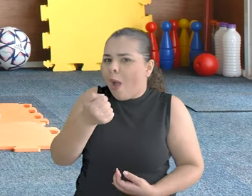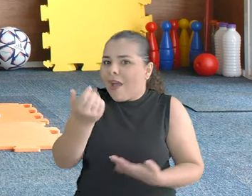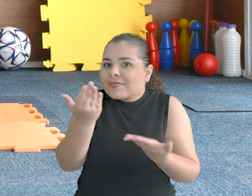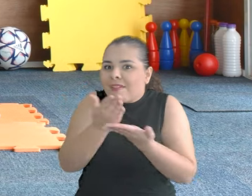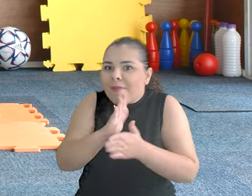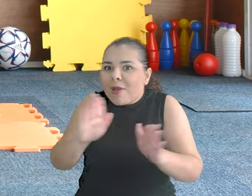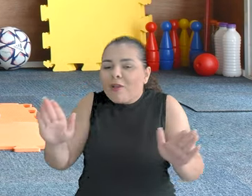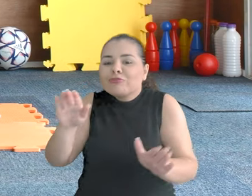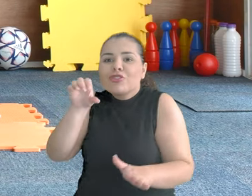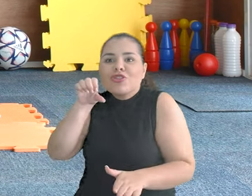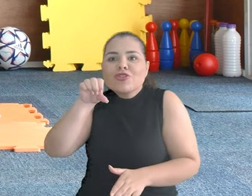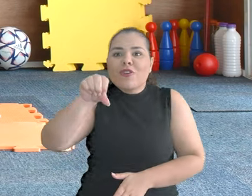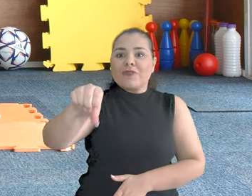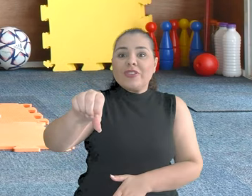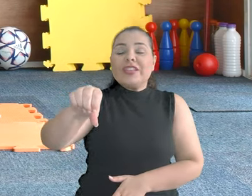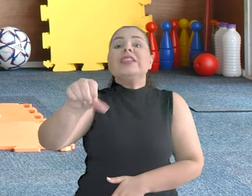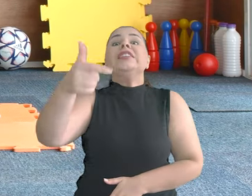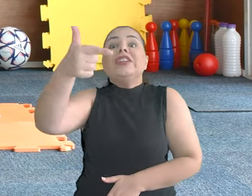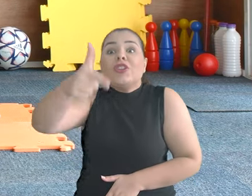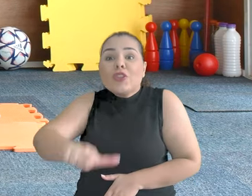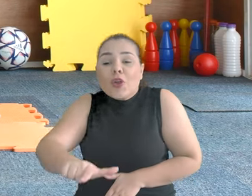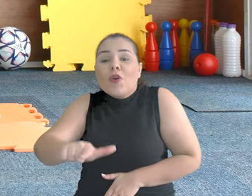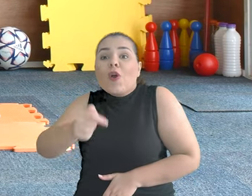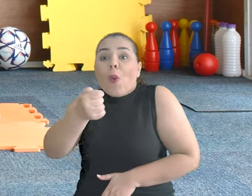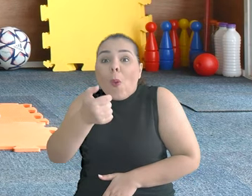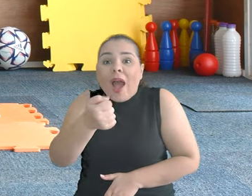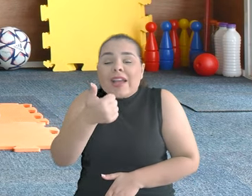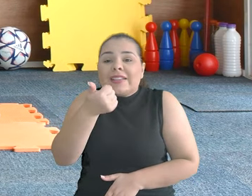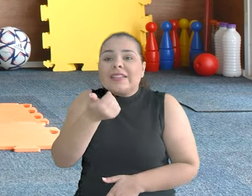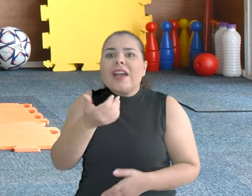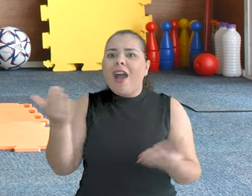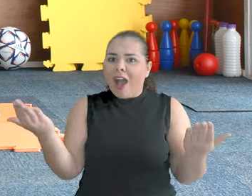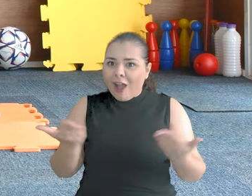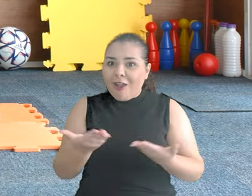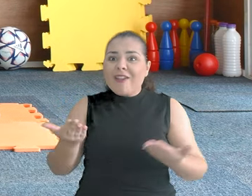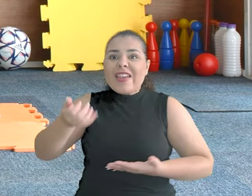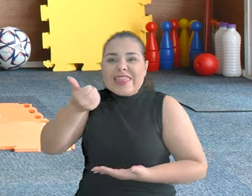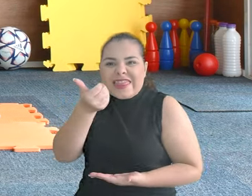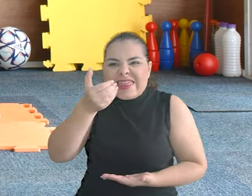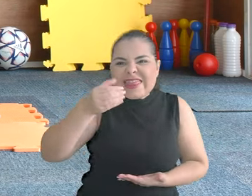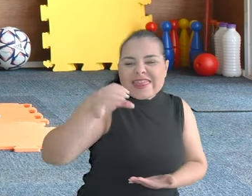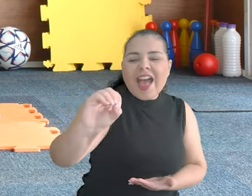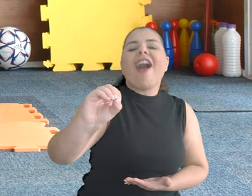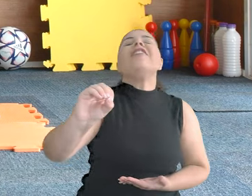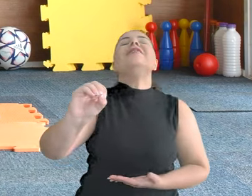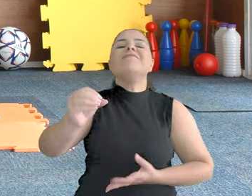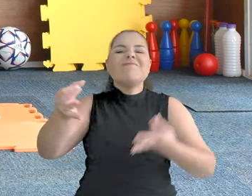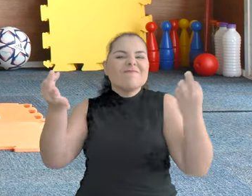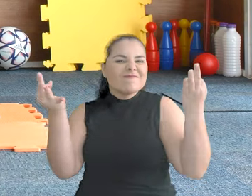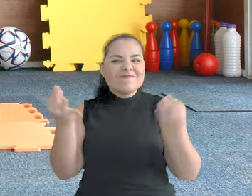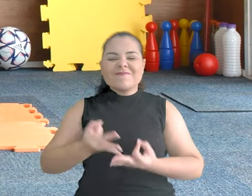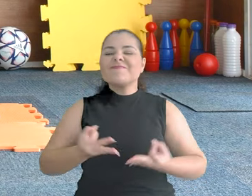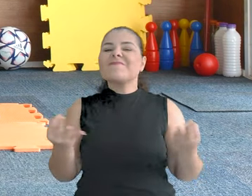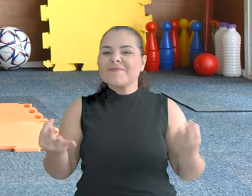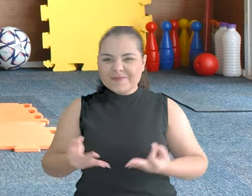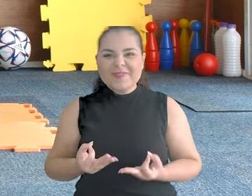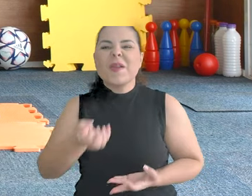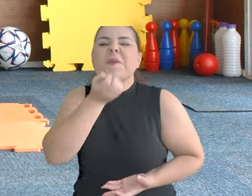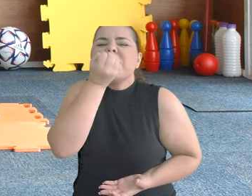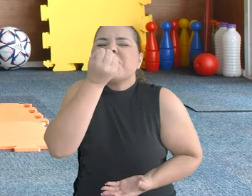tá acabando e nós tá acabando não cabeça agora até